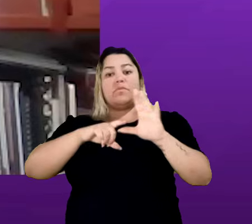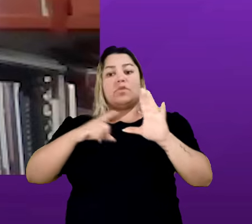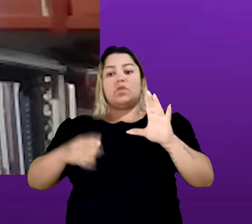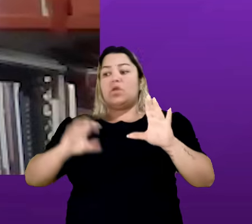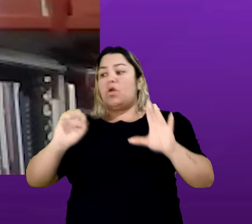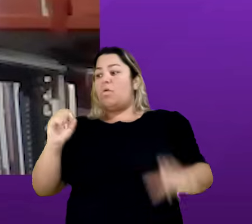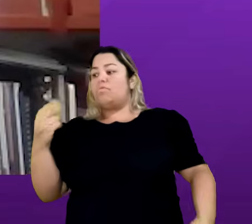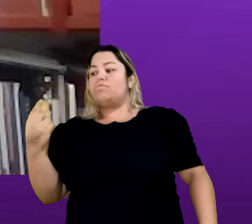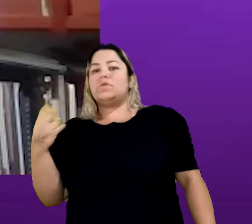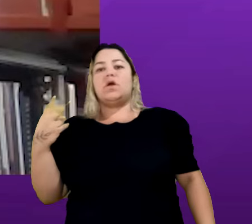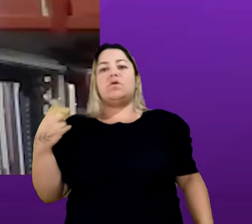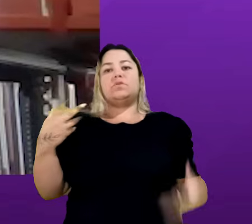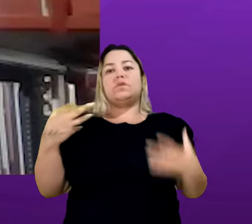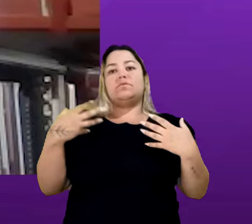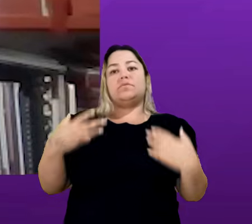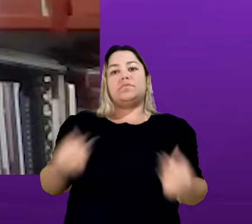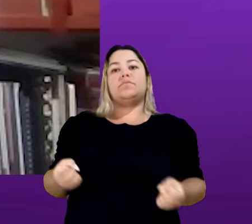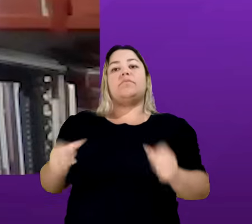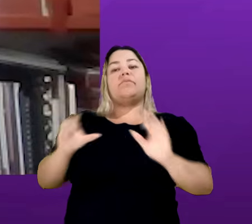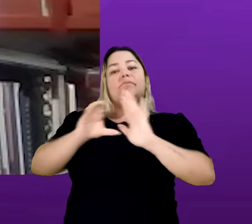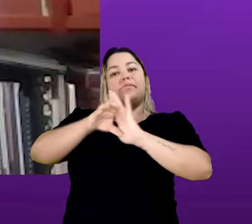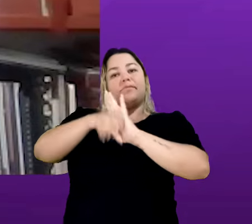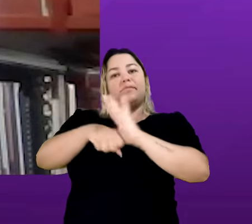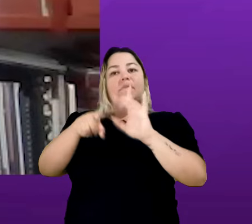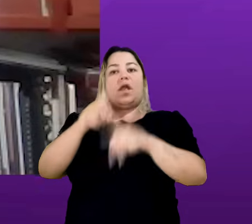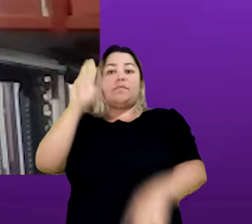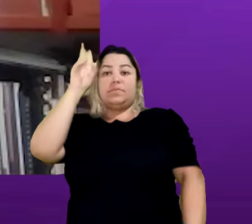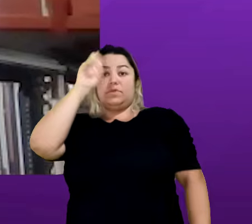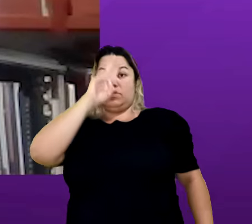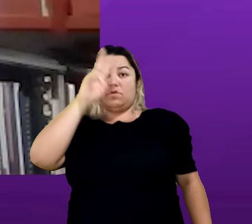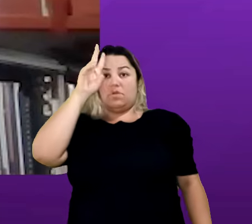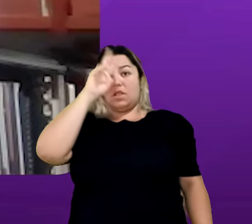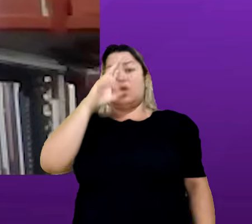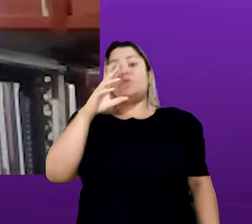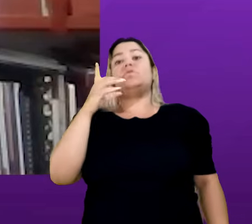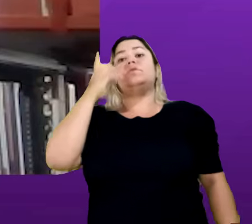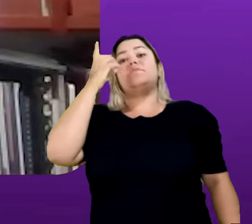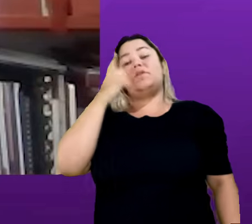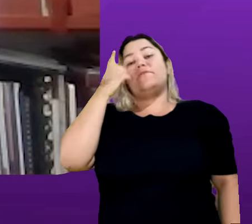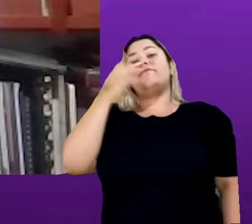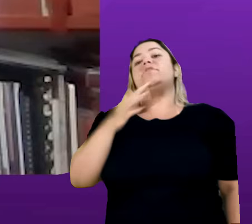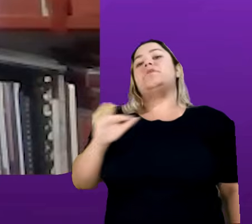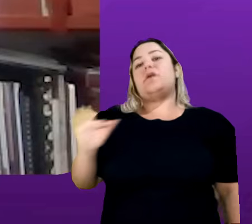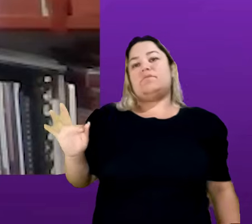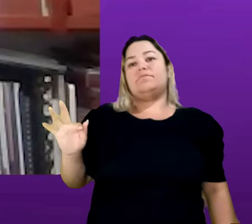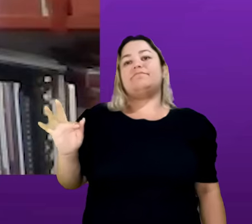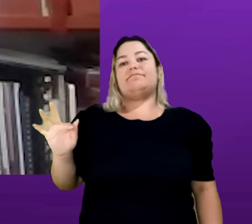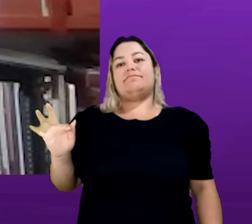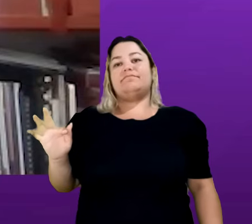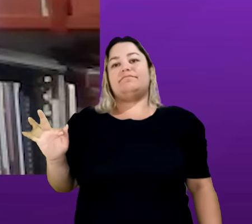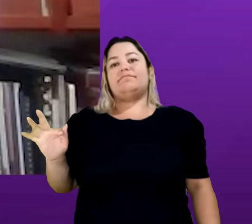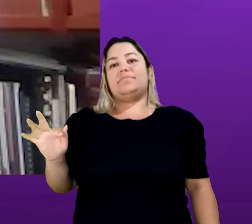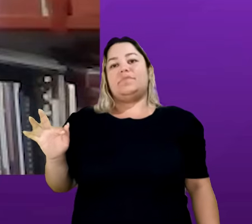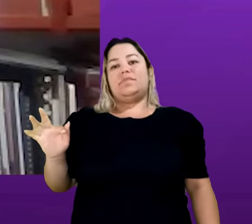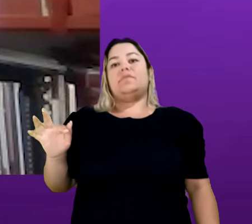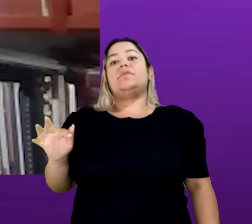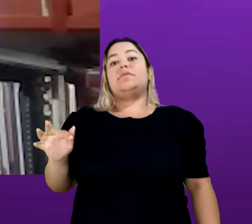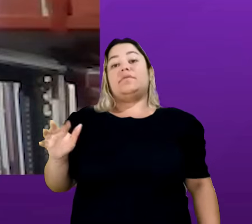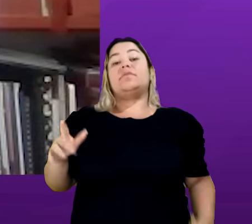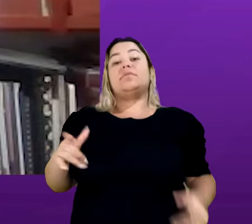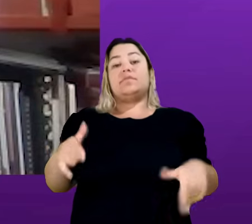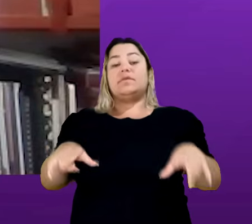meu currículo, a minha história, eu sou deputada federal. É, que isso também é